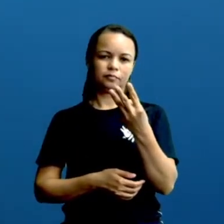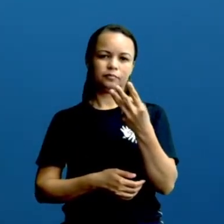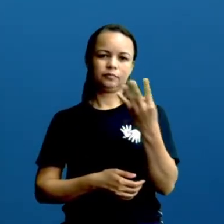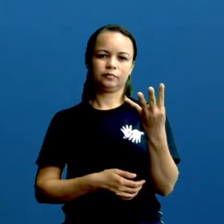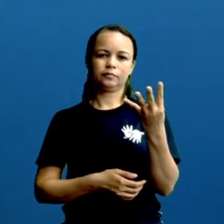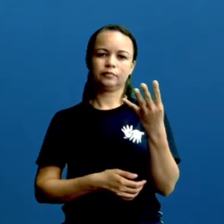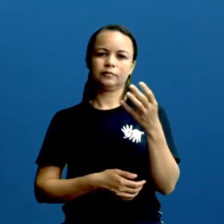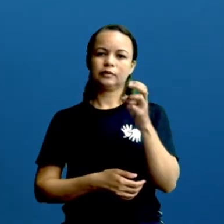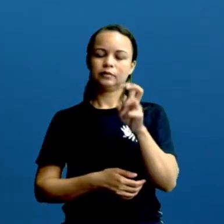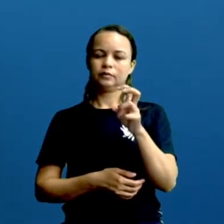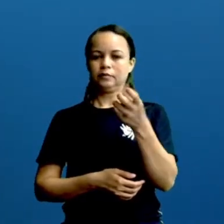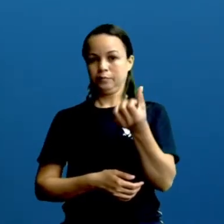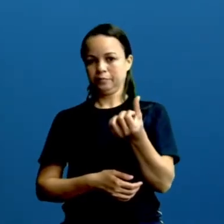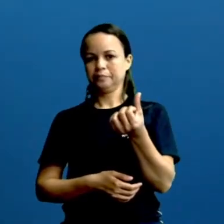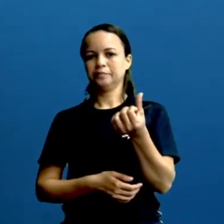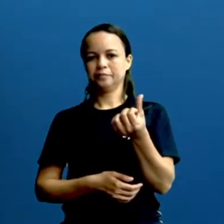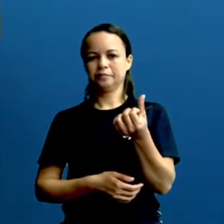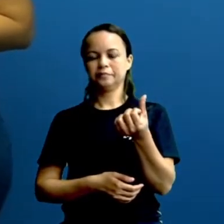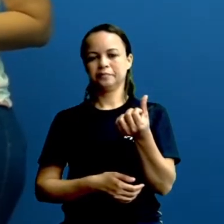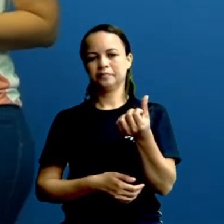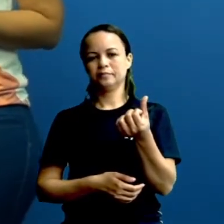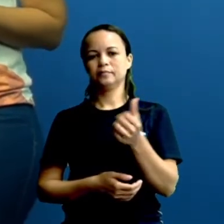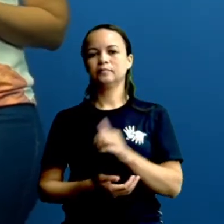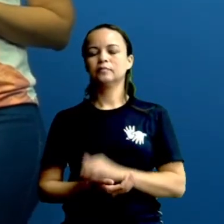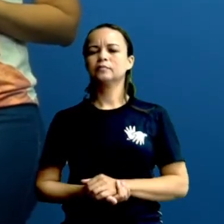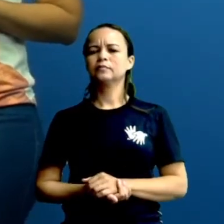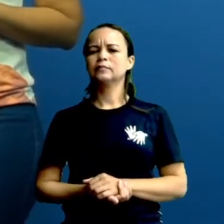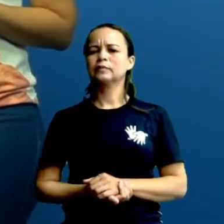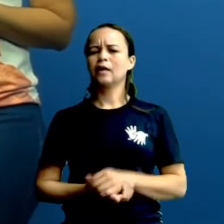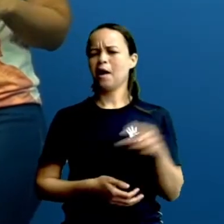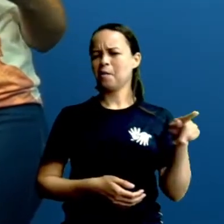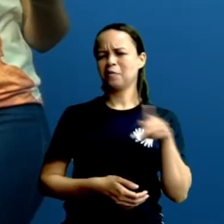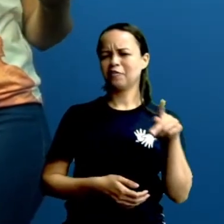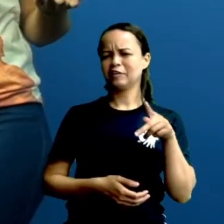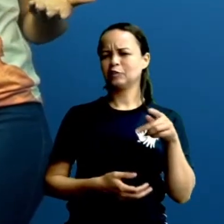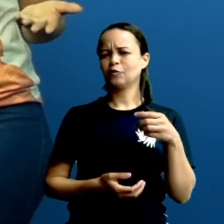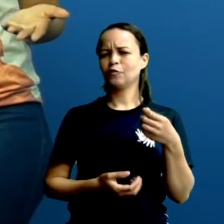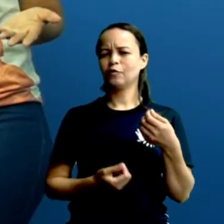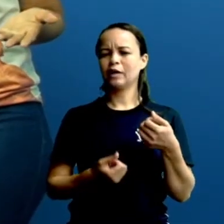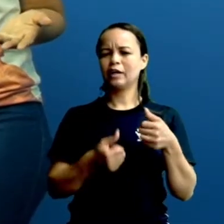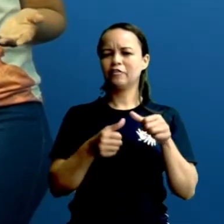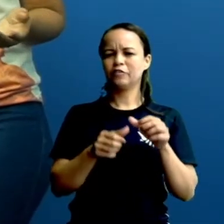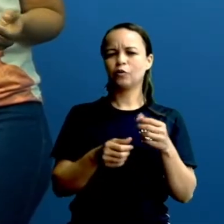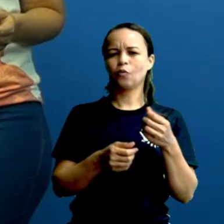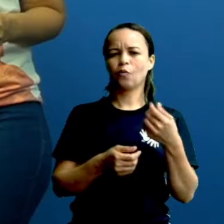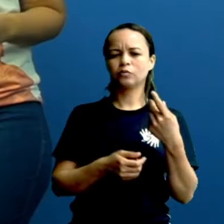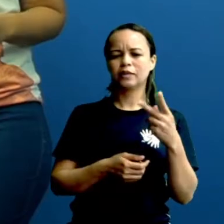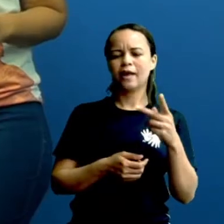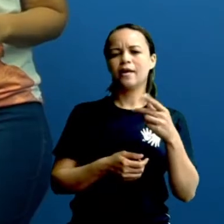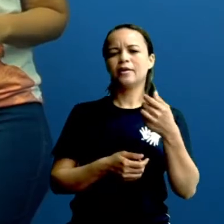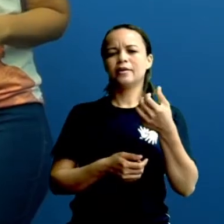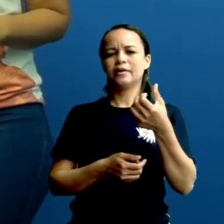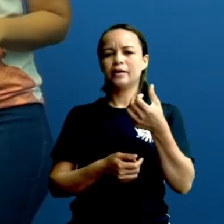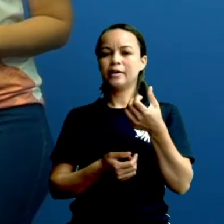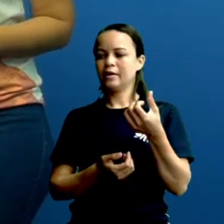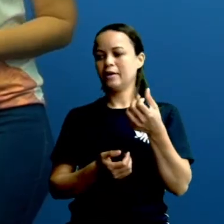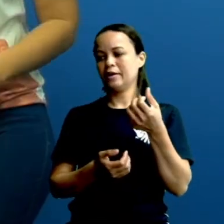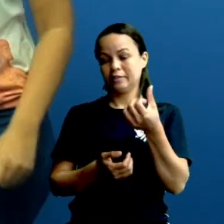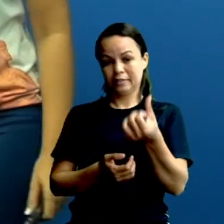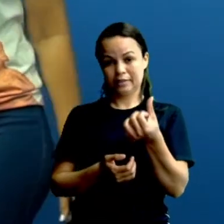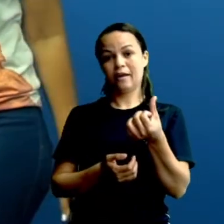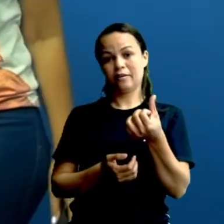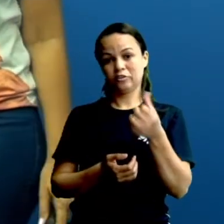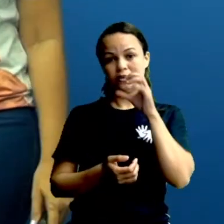3, 4, 5, 6. Ah, professora, ele só ficou com 6 laranjas agora. É